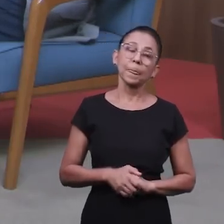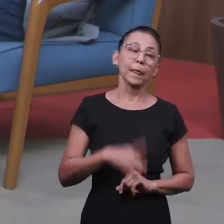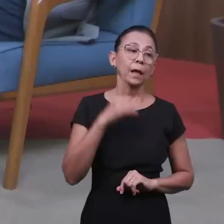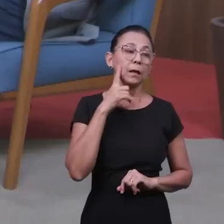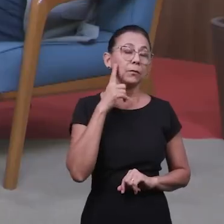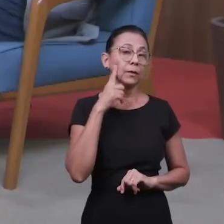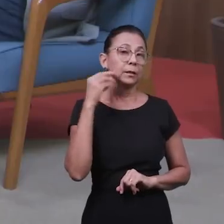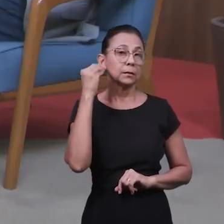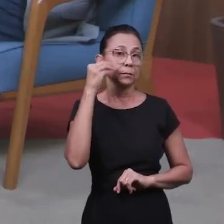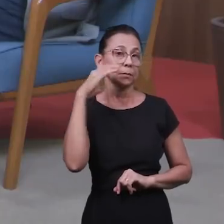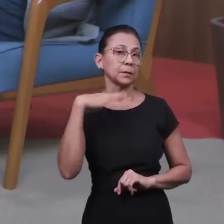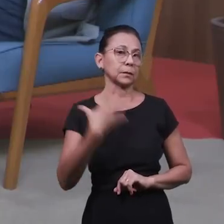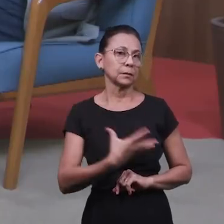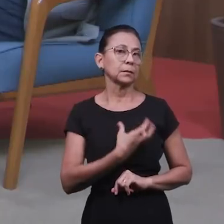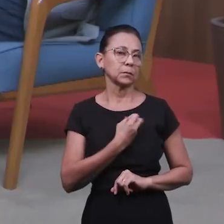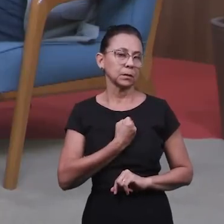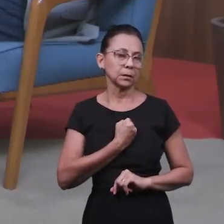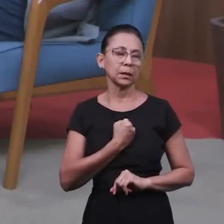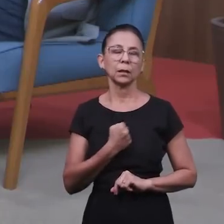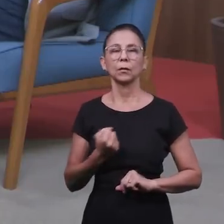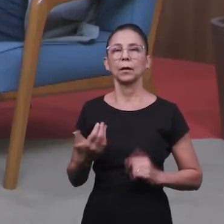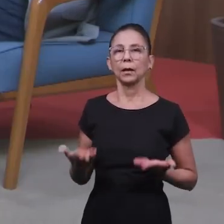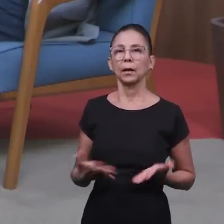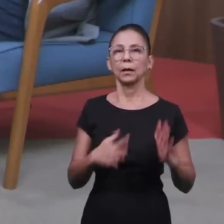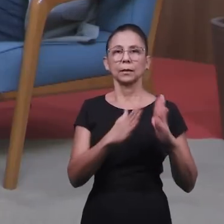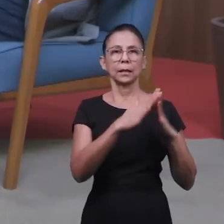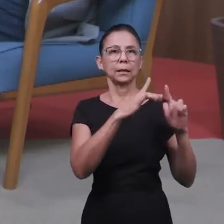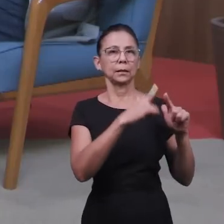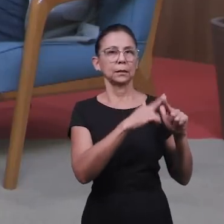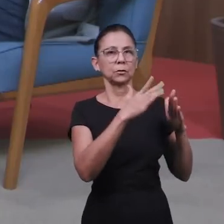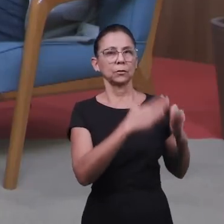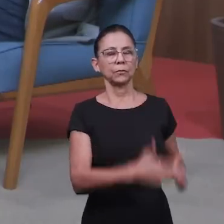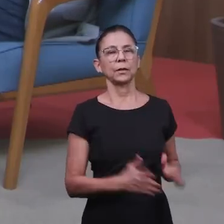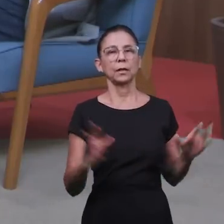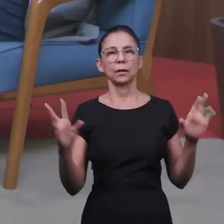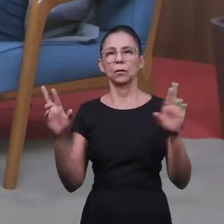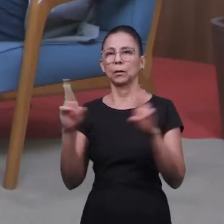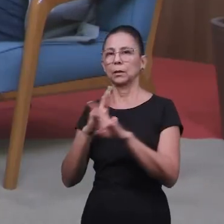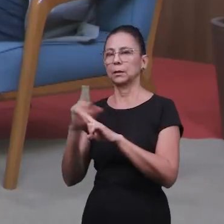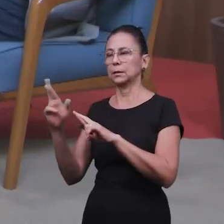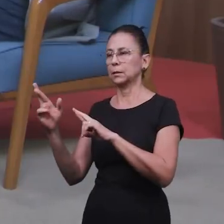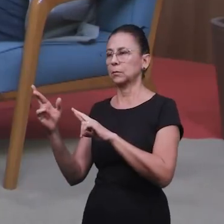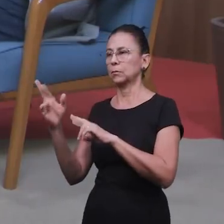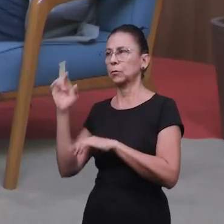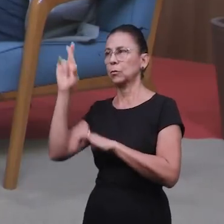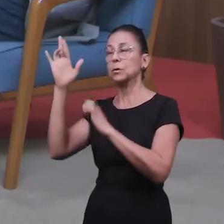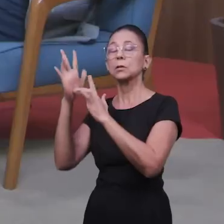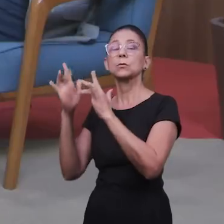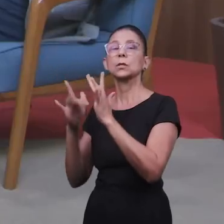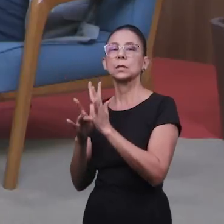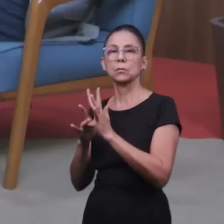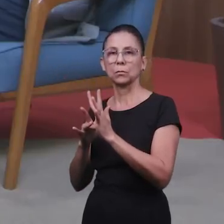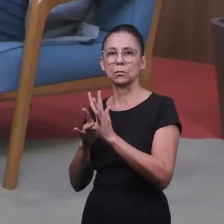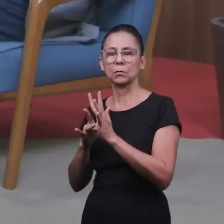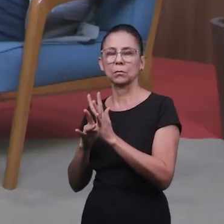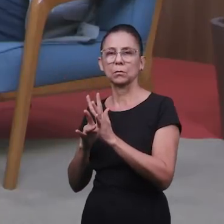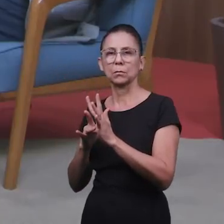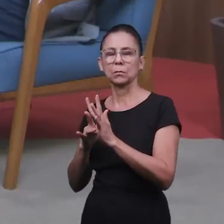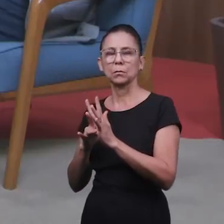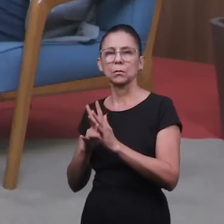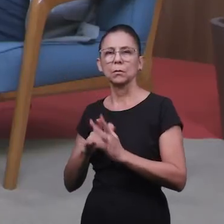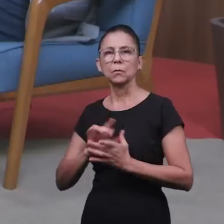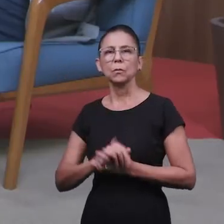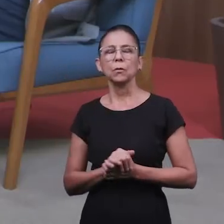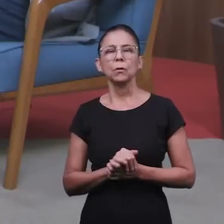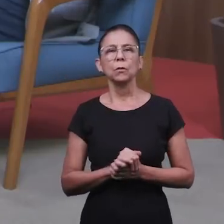experiência de salvação da igreja, essa relação da igreja com o Senhor Jesus, Que aspectos que nós podemos tirar desse verso para